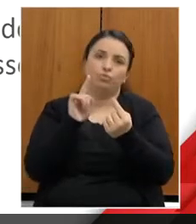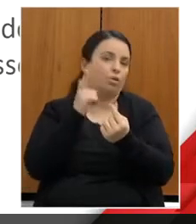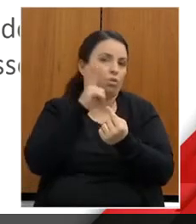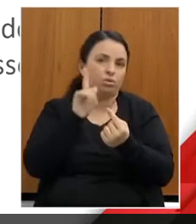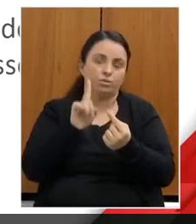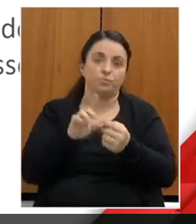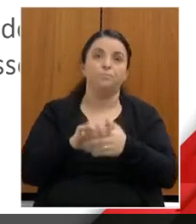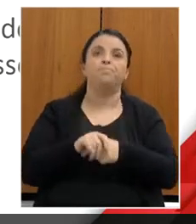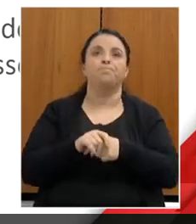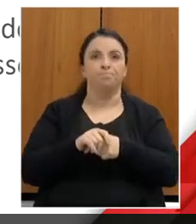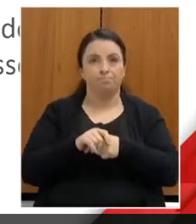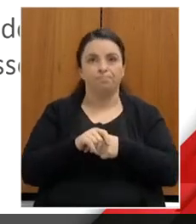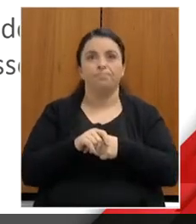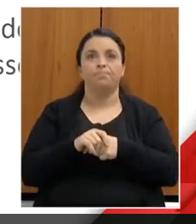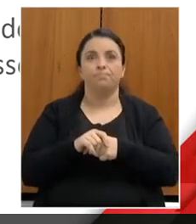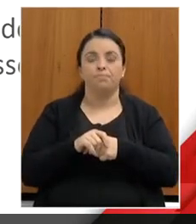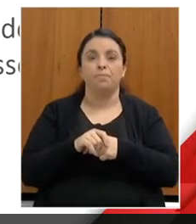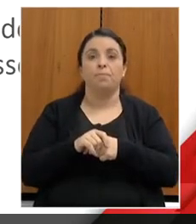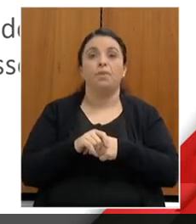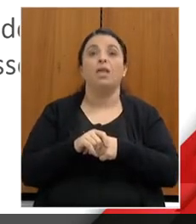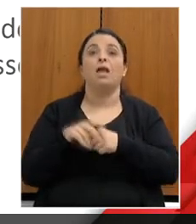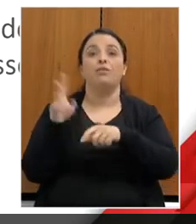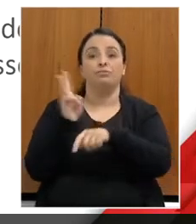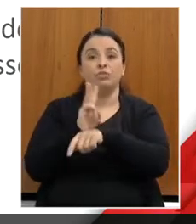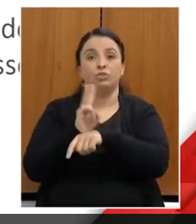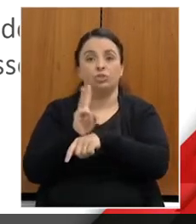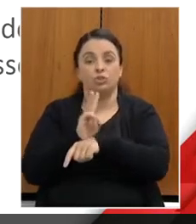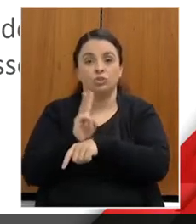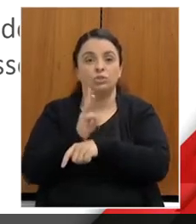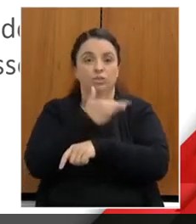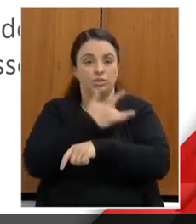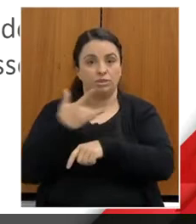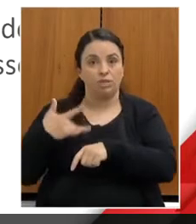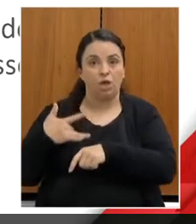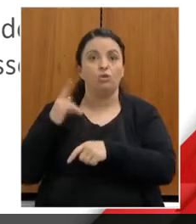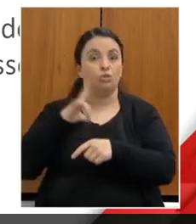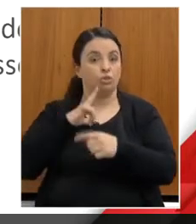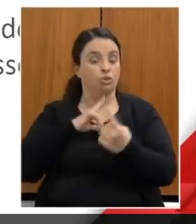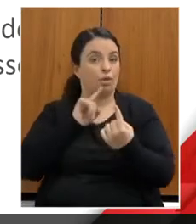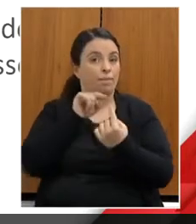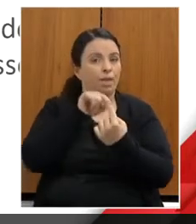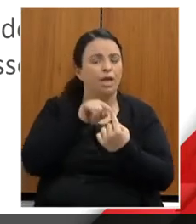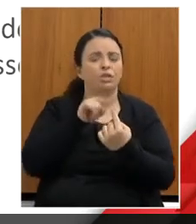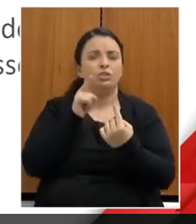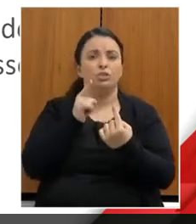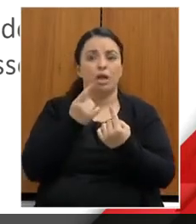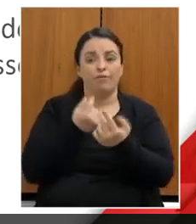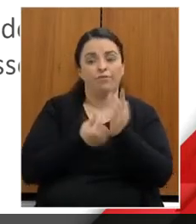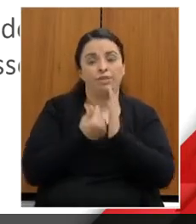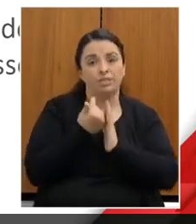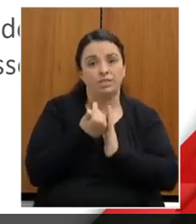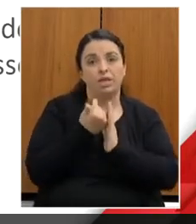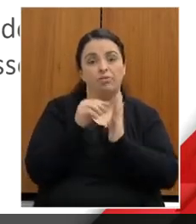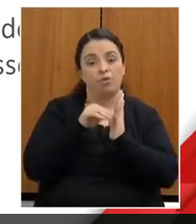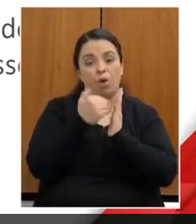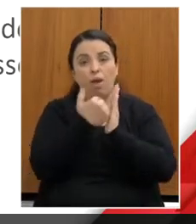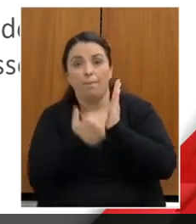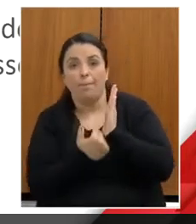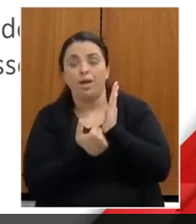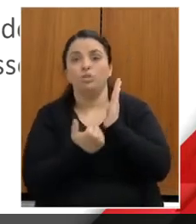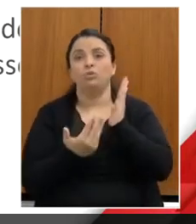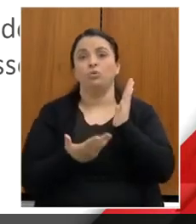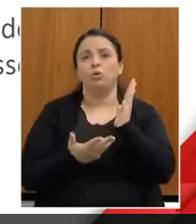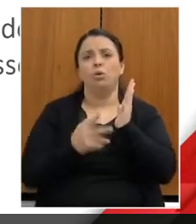Em relação à vigilância sanitária, em relação à meta financeira, ficou abaixo do programado, devido à não realização de